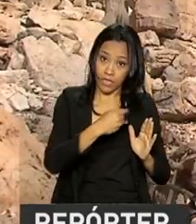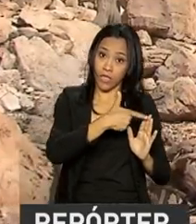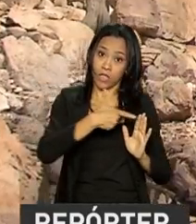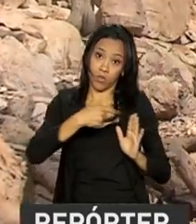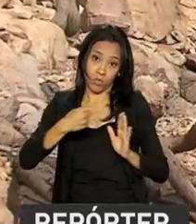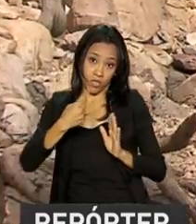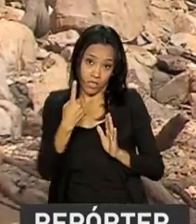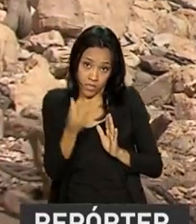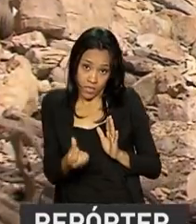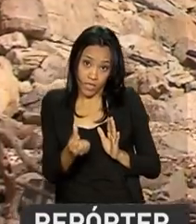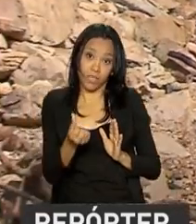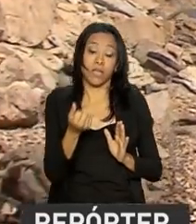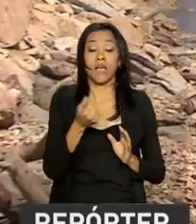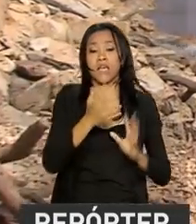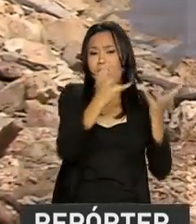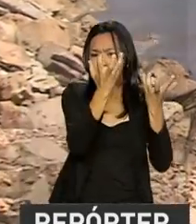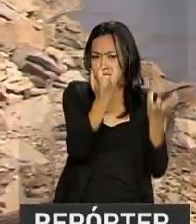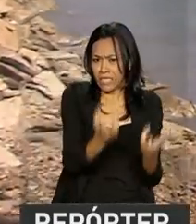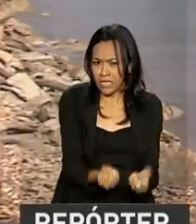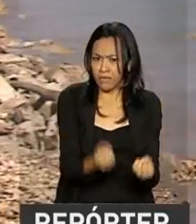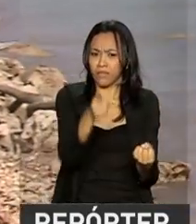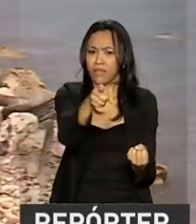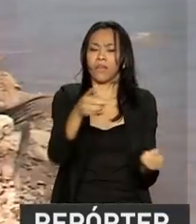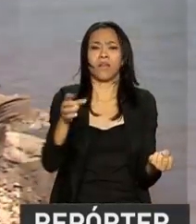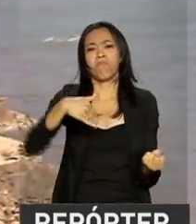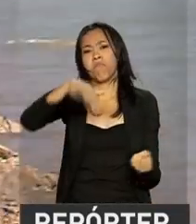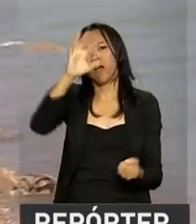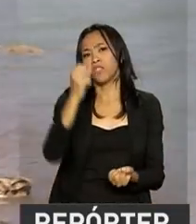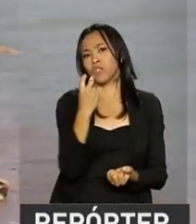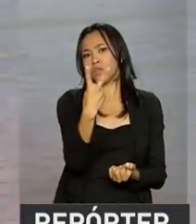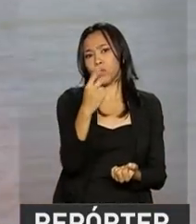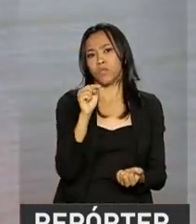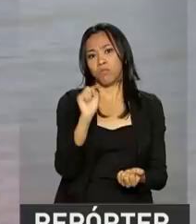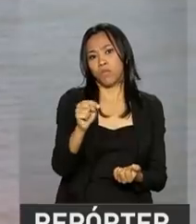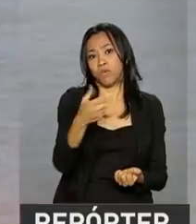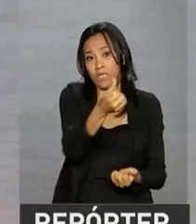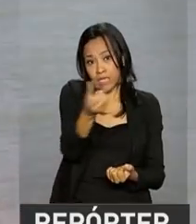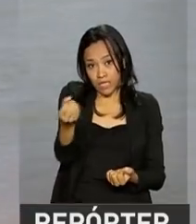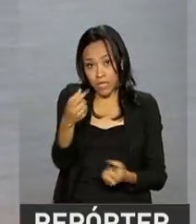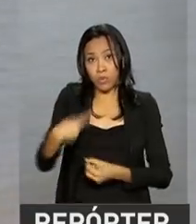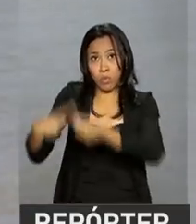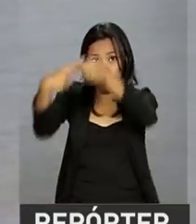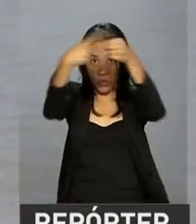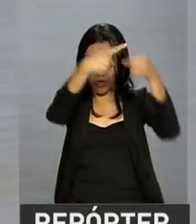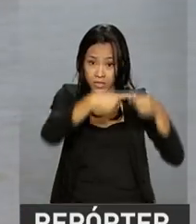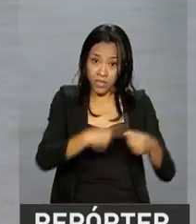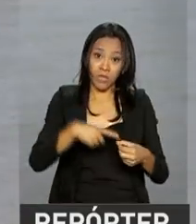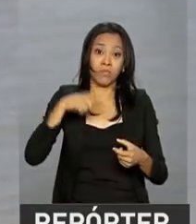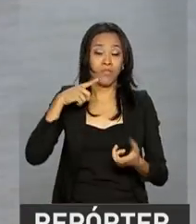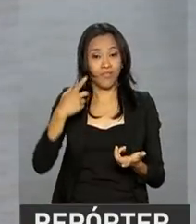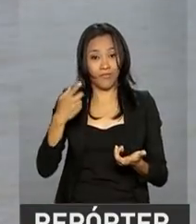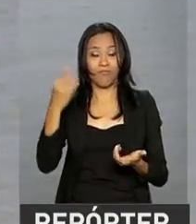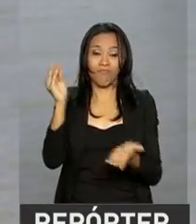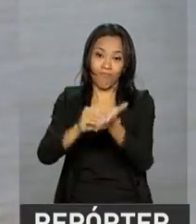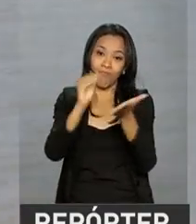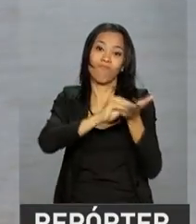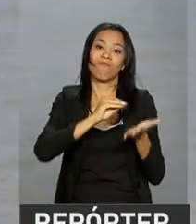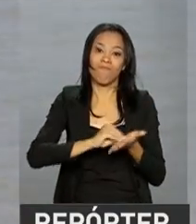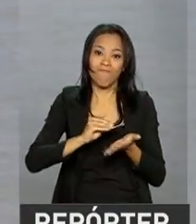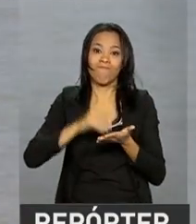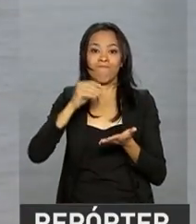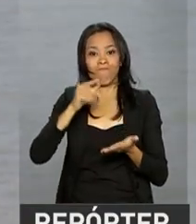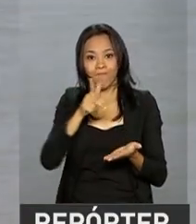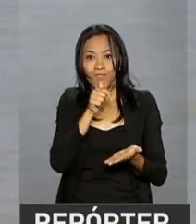as secas e estiagens levaram mais de 2.700 municípios a decretarem situação de emergência